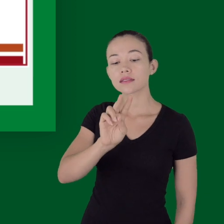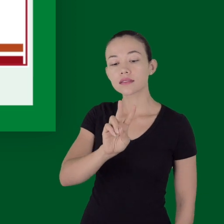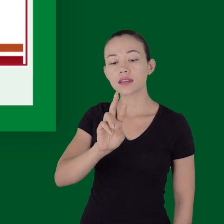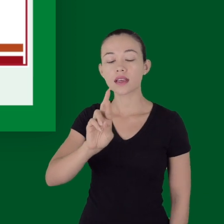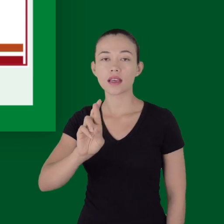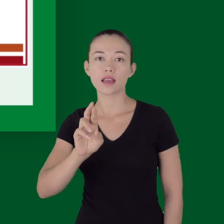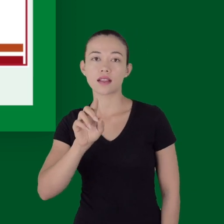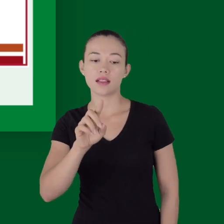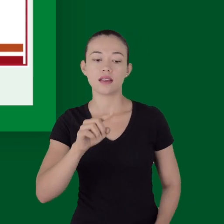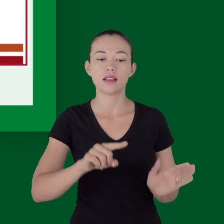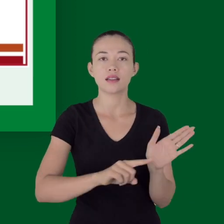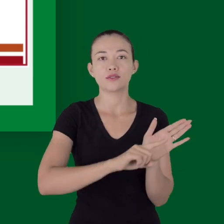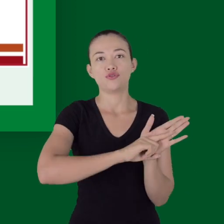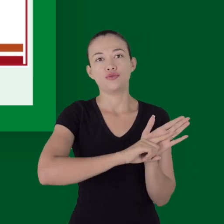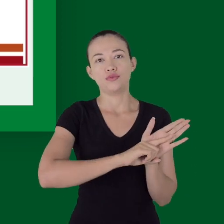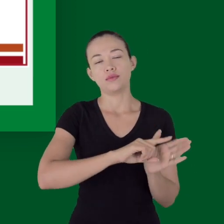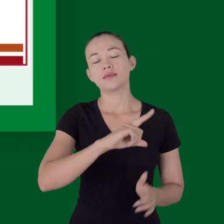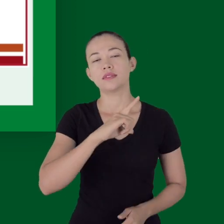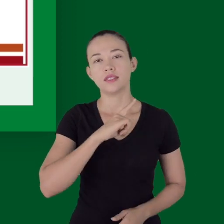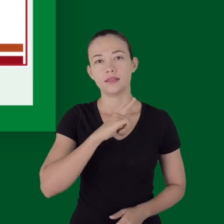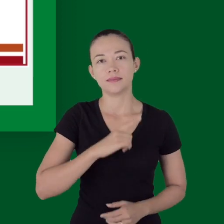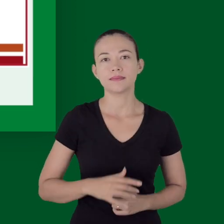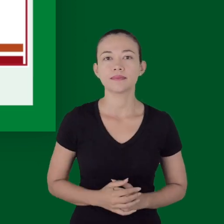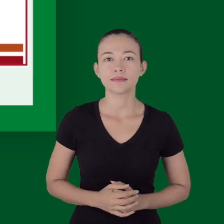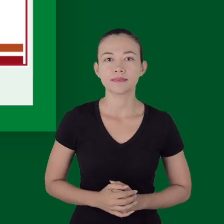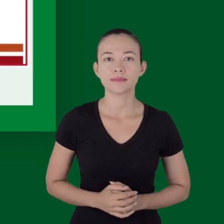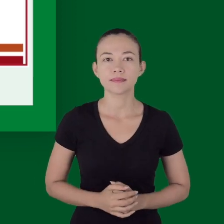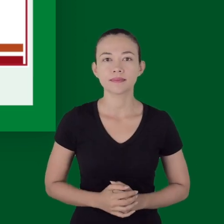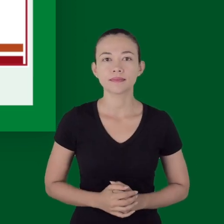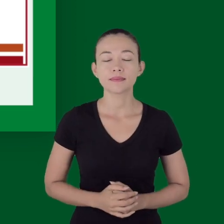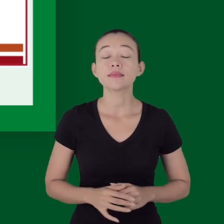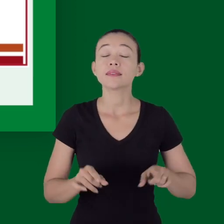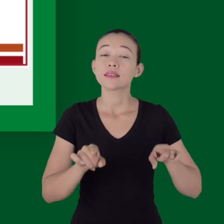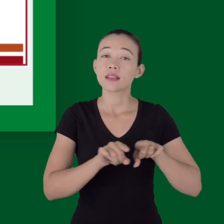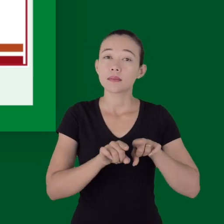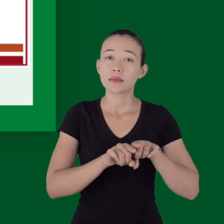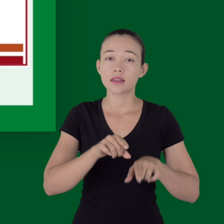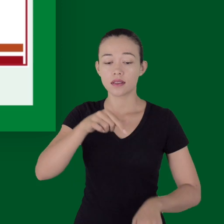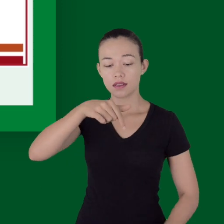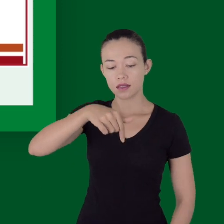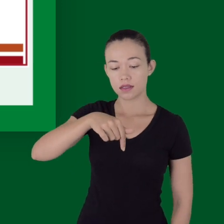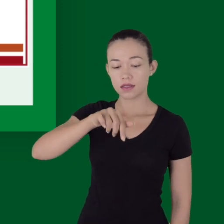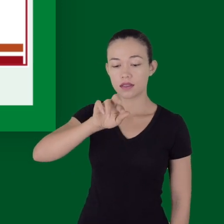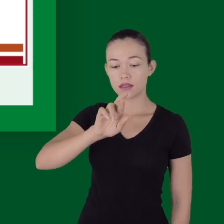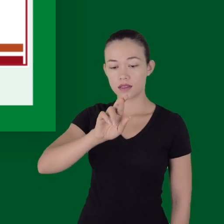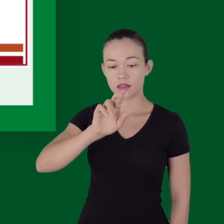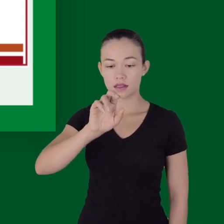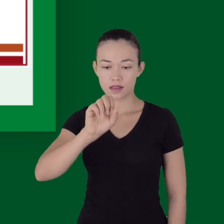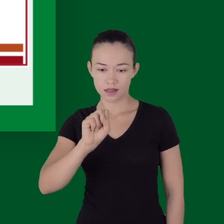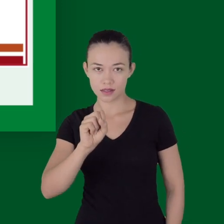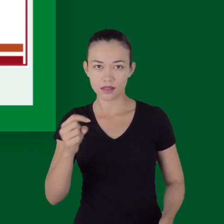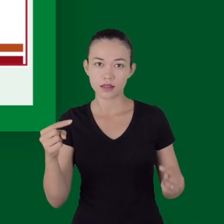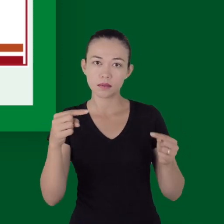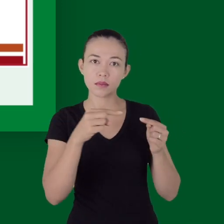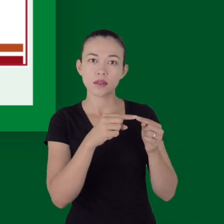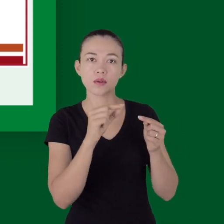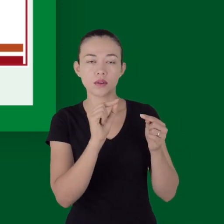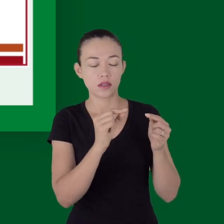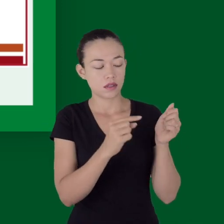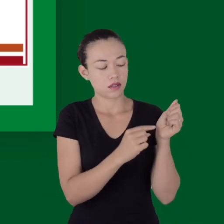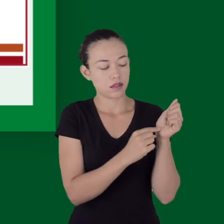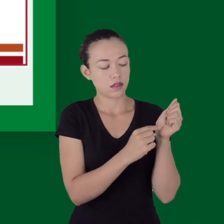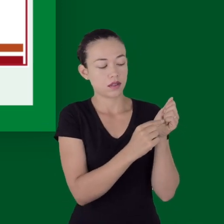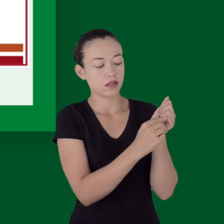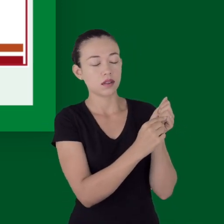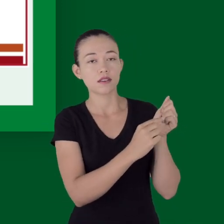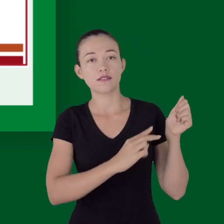consequência. A P precisa ser seguida toda P precisa ser seguida pelo QRS, que é a despolarização ventricular,